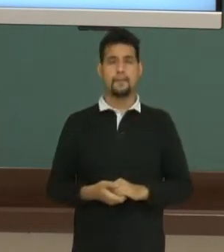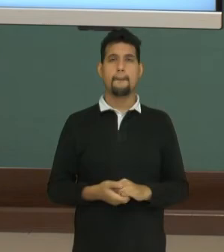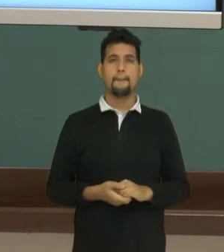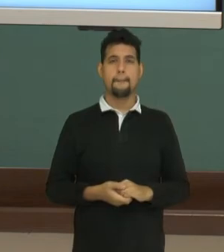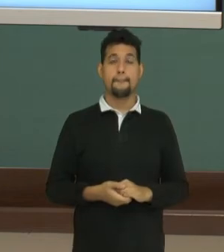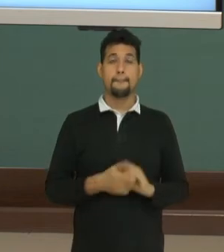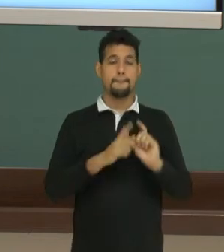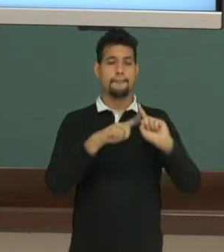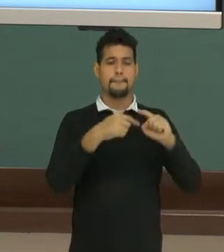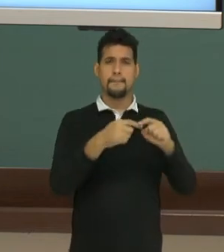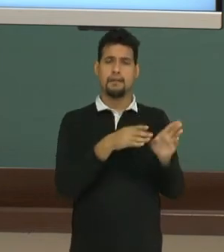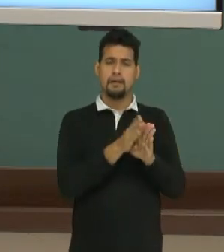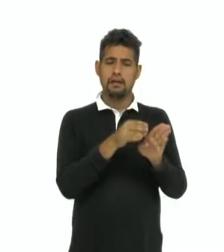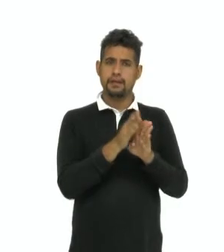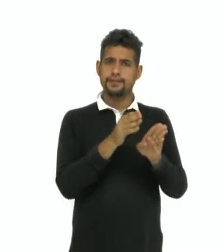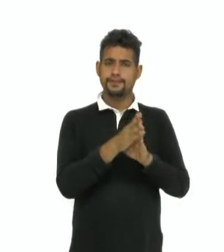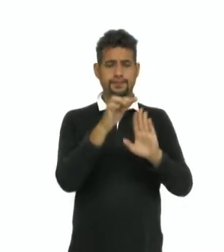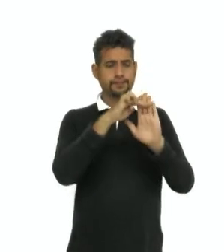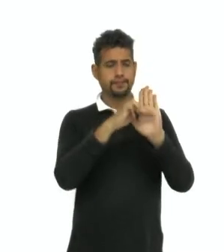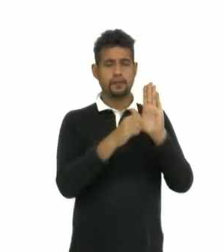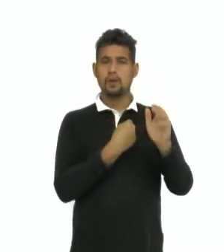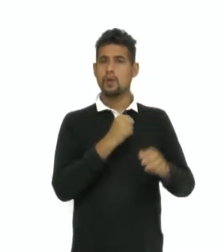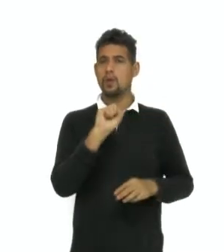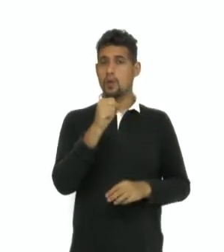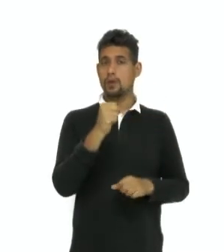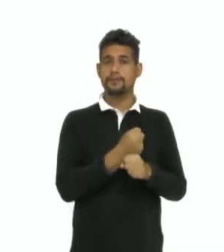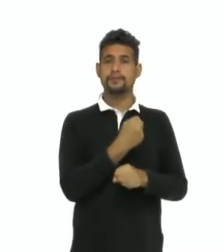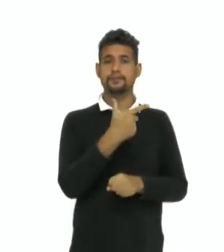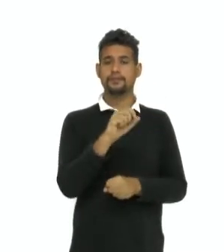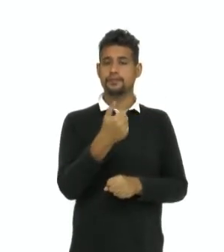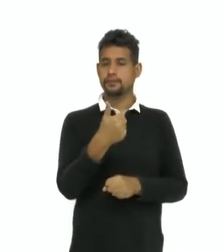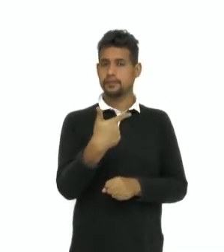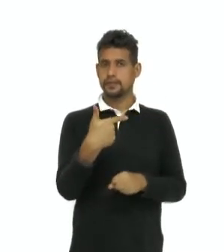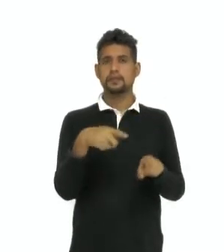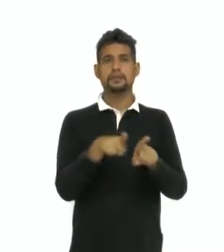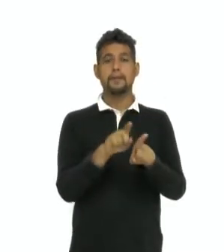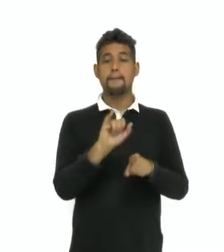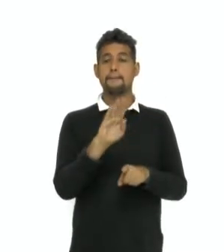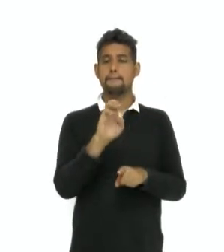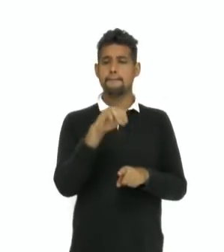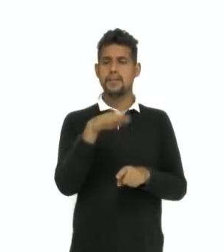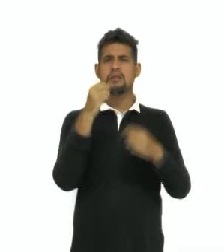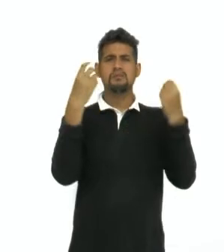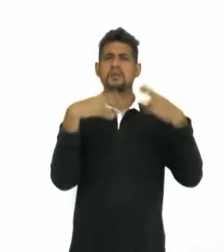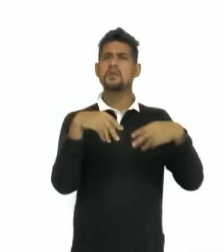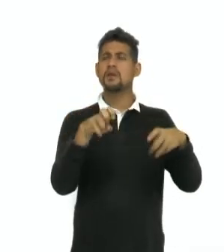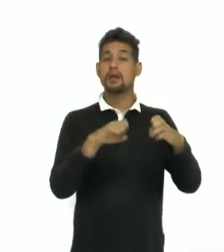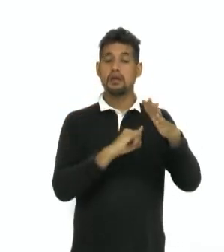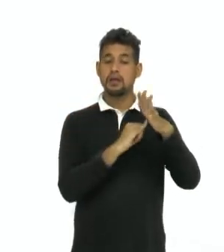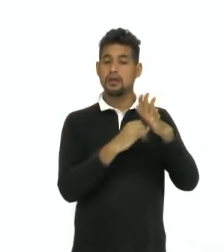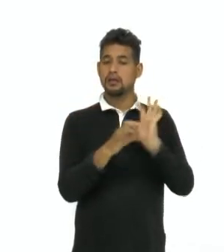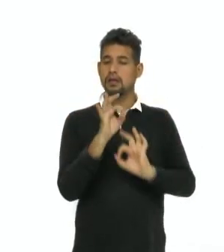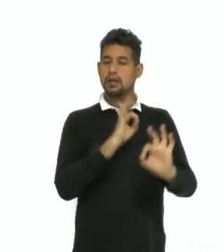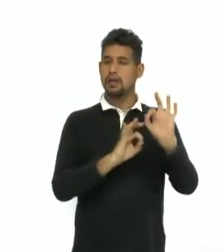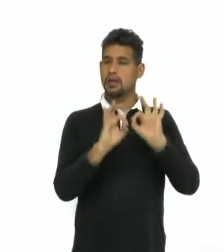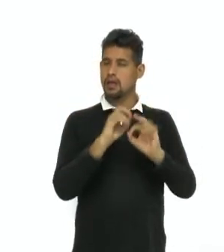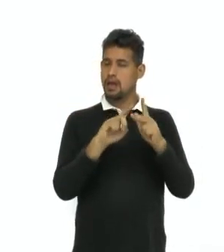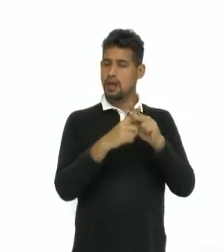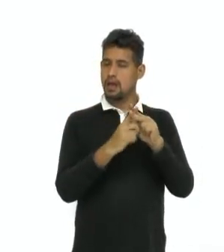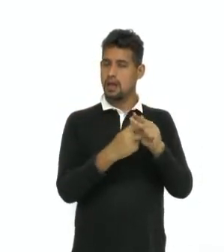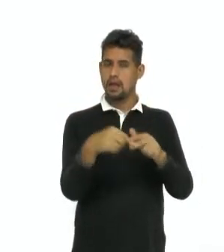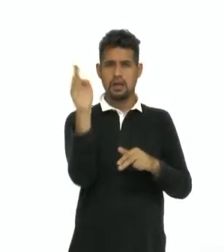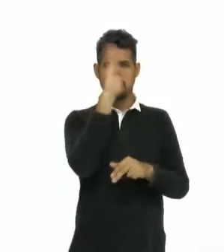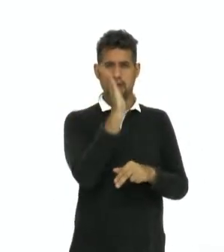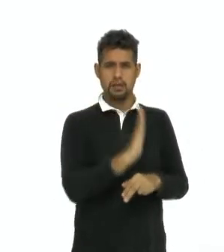A próxima instrução, então, normativa número 8 de 2012 do IBAMA, fala o seguinte: institui para fabricantes nacionais